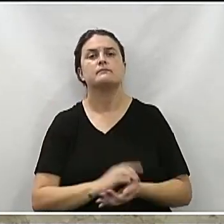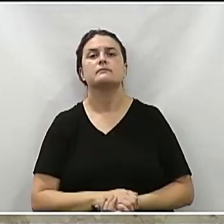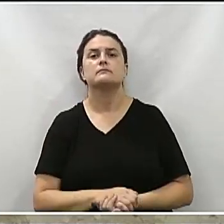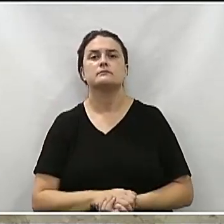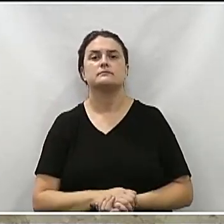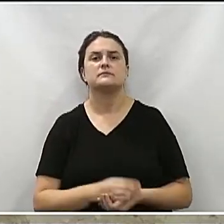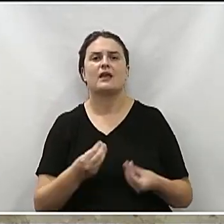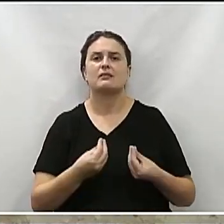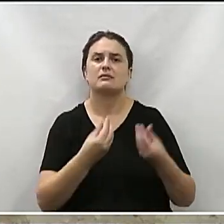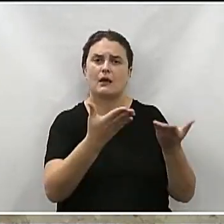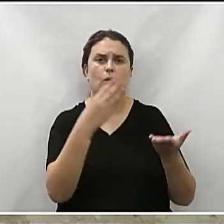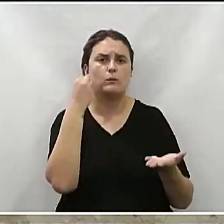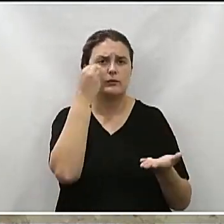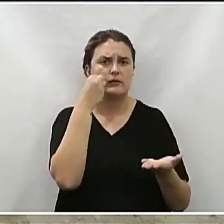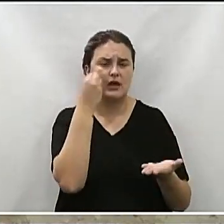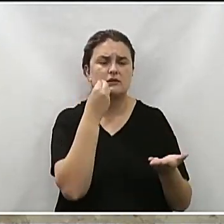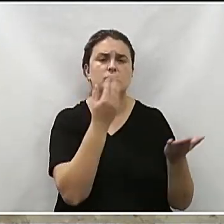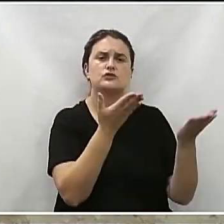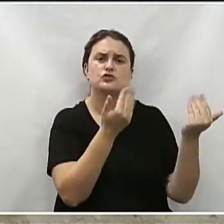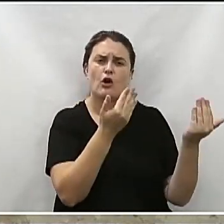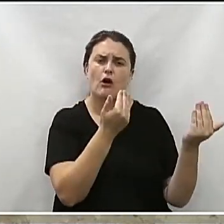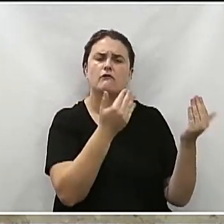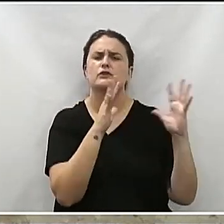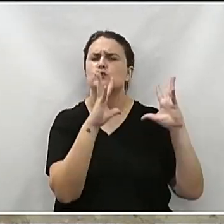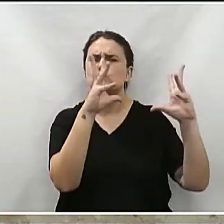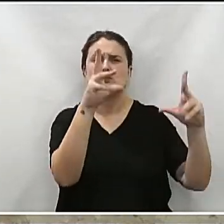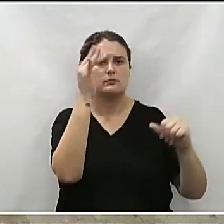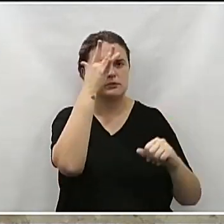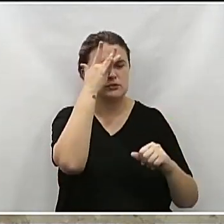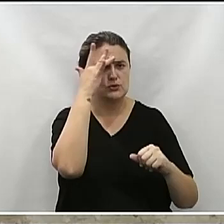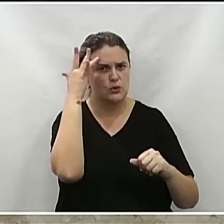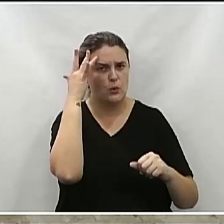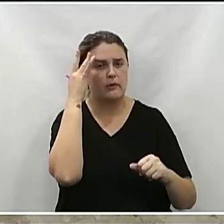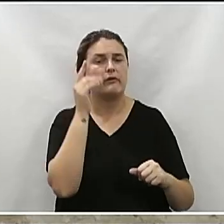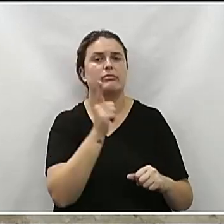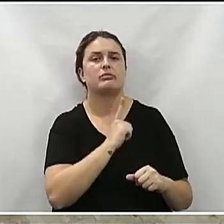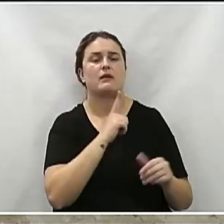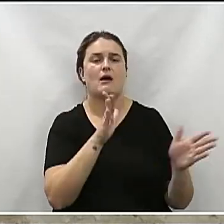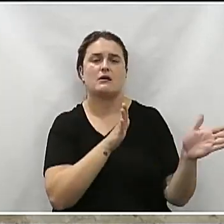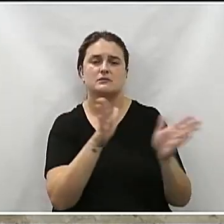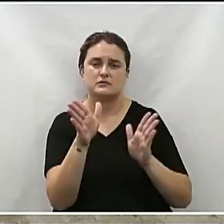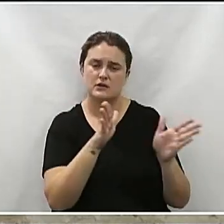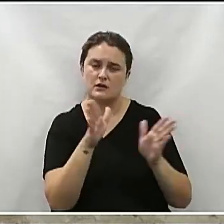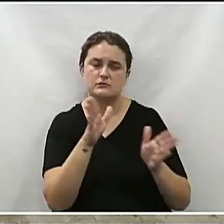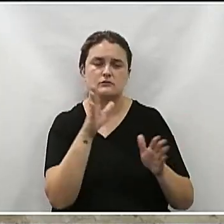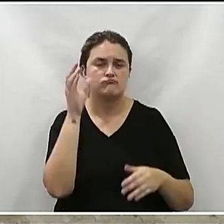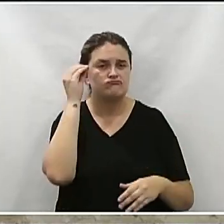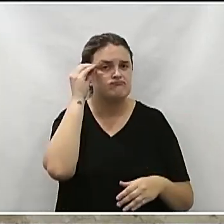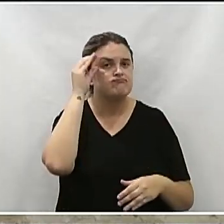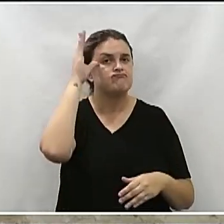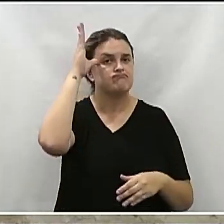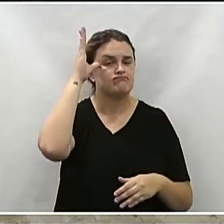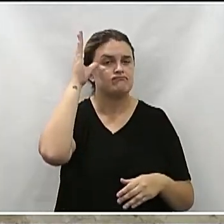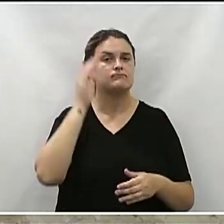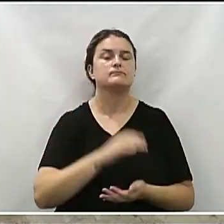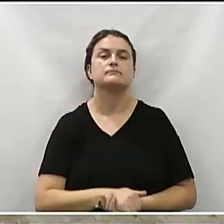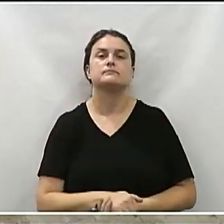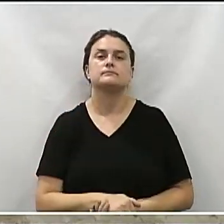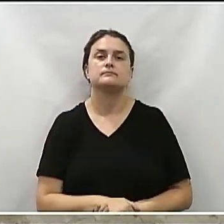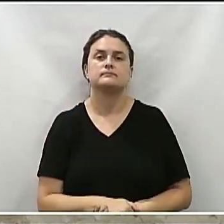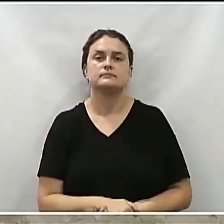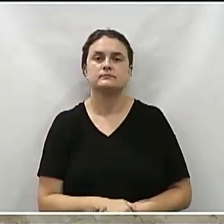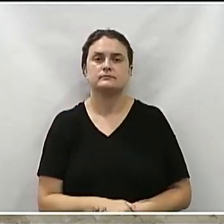oportunidade para que nossos jovens, mães, enfim, possam ter um conhecimento a mais e também uma